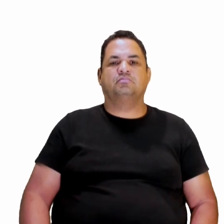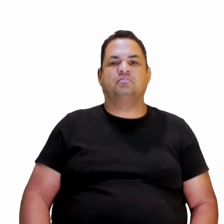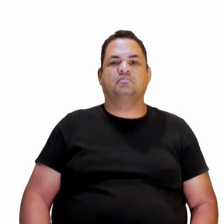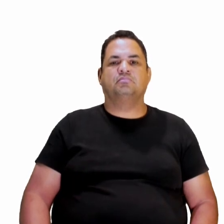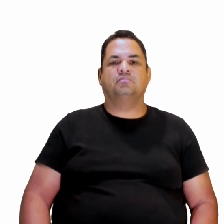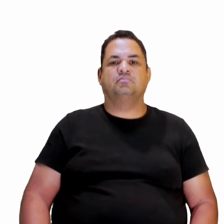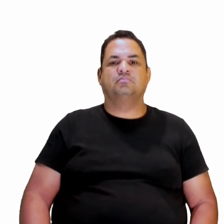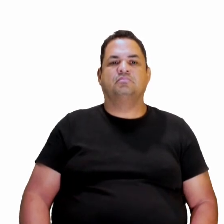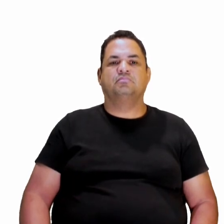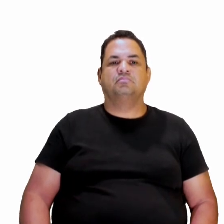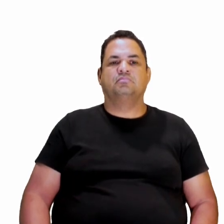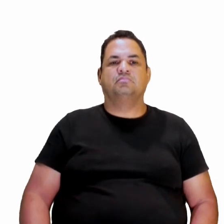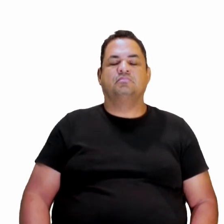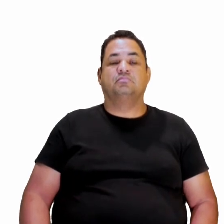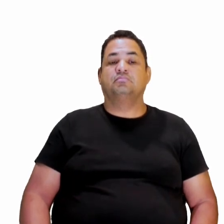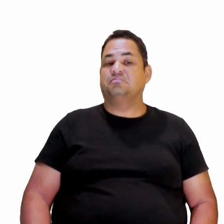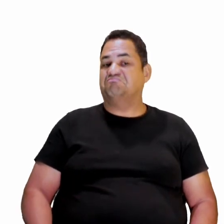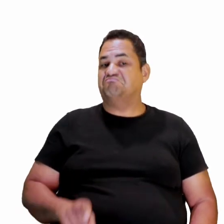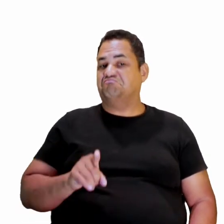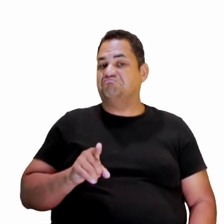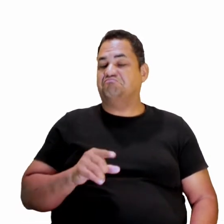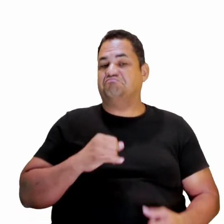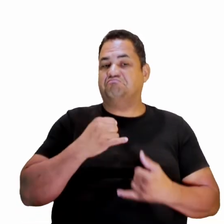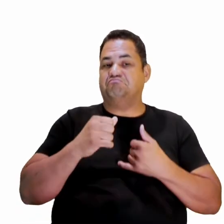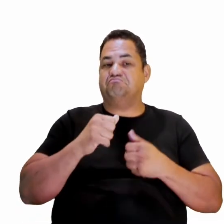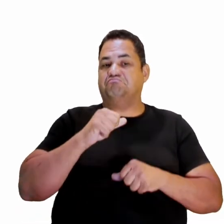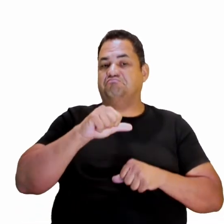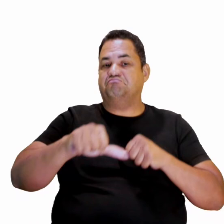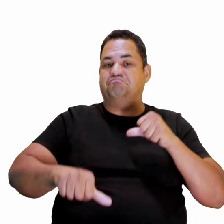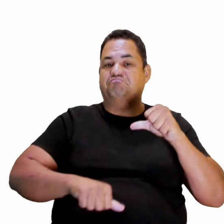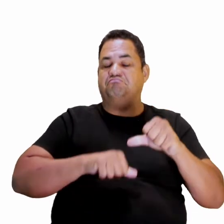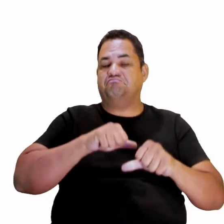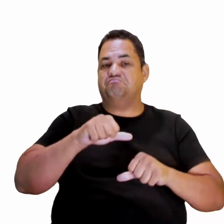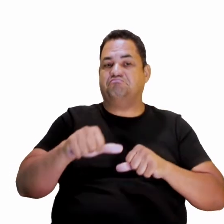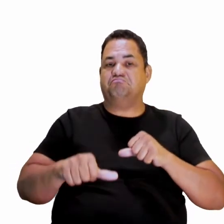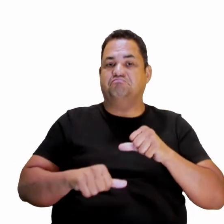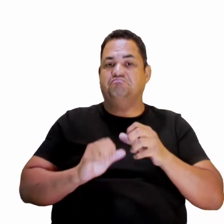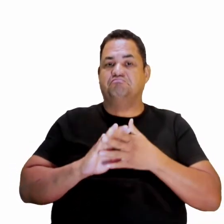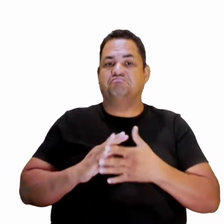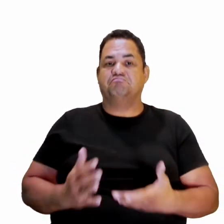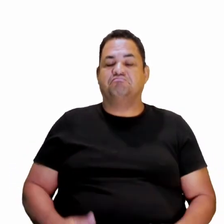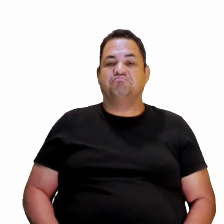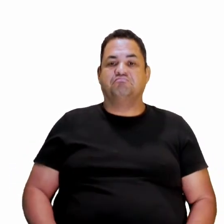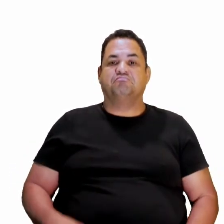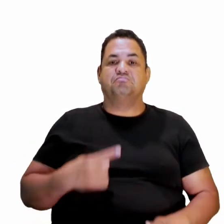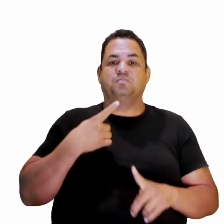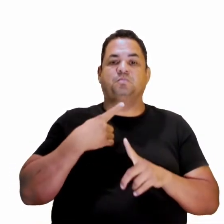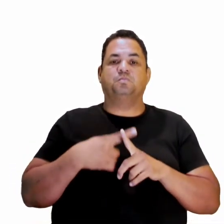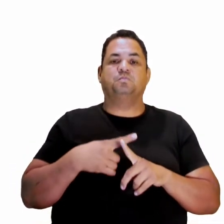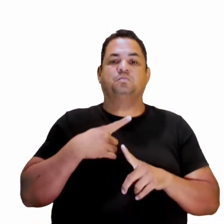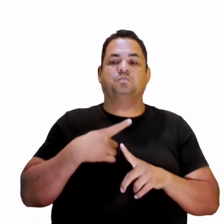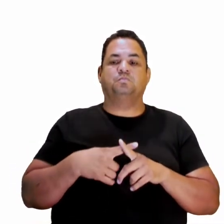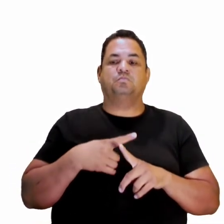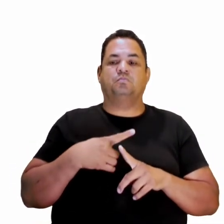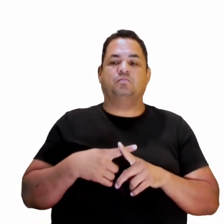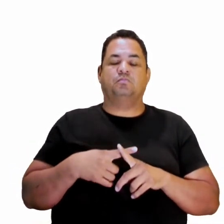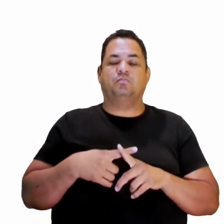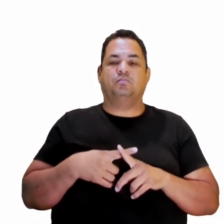seja, essas mudanças estão acontecendo porque